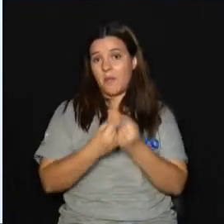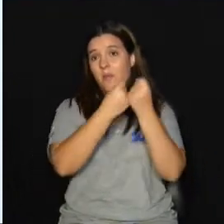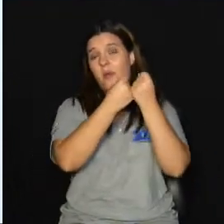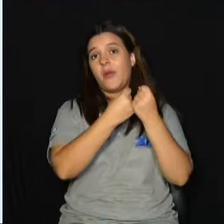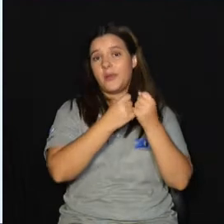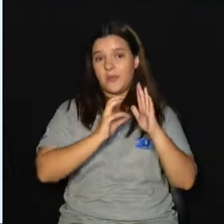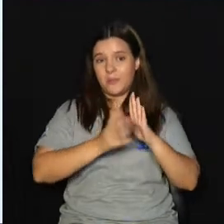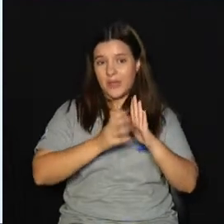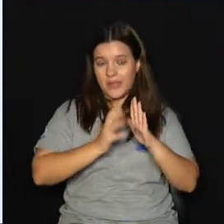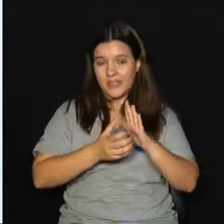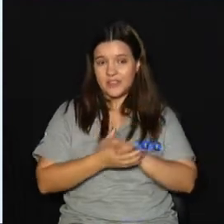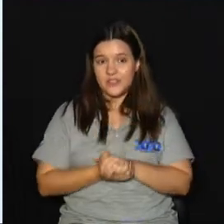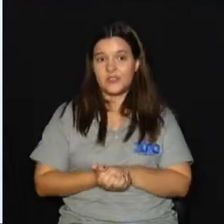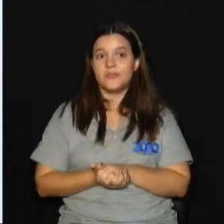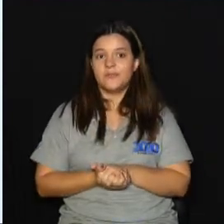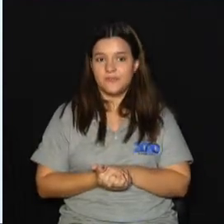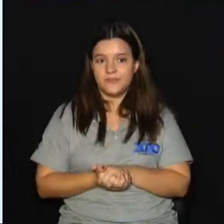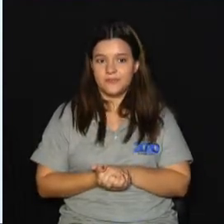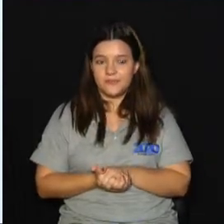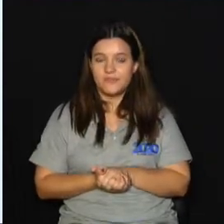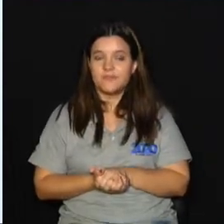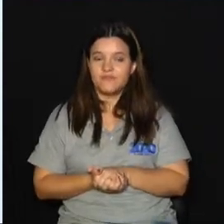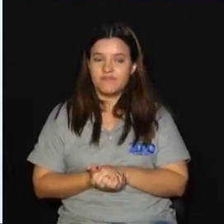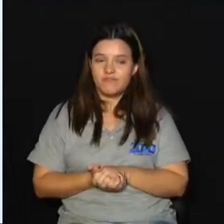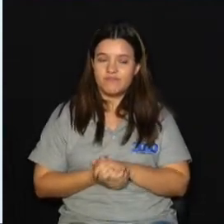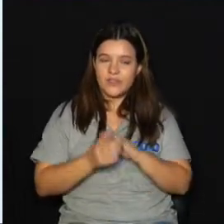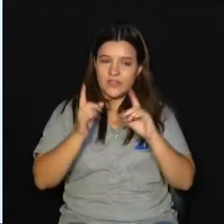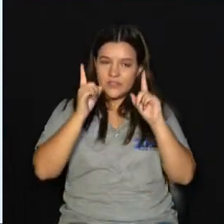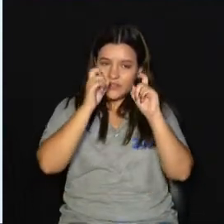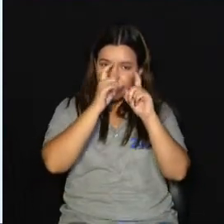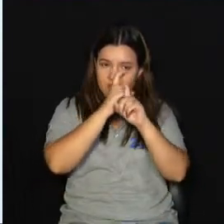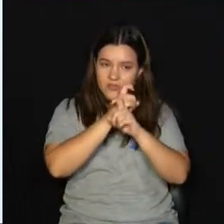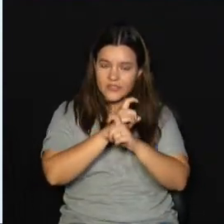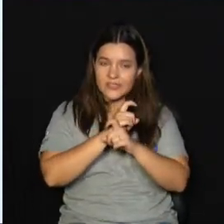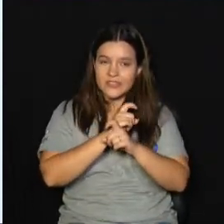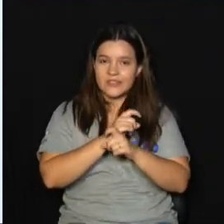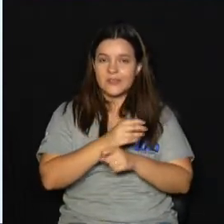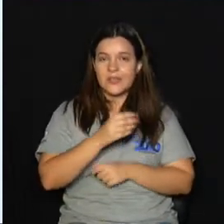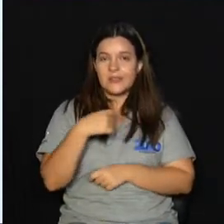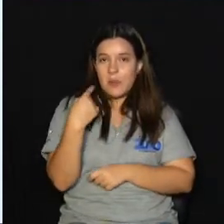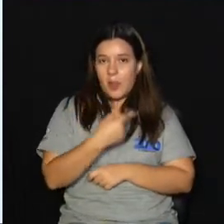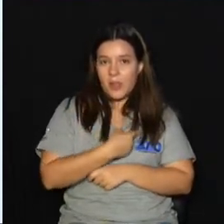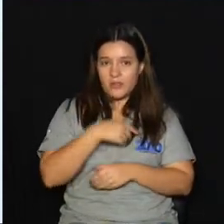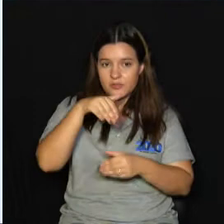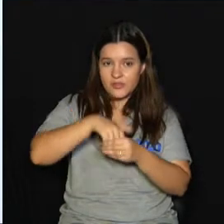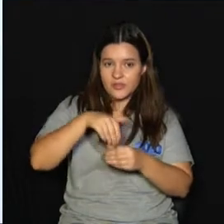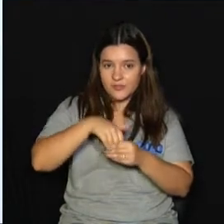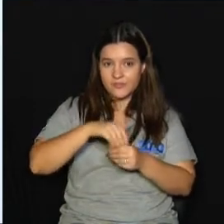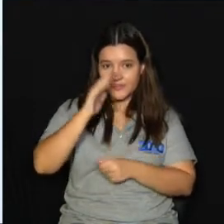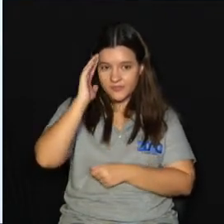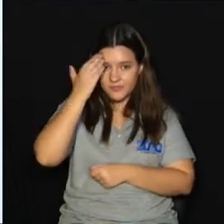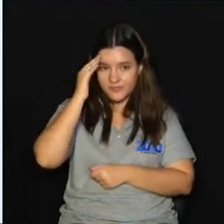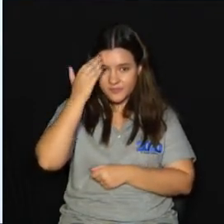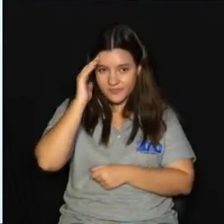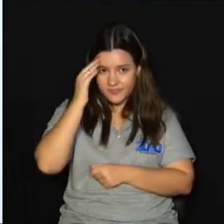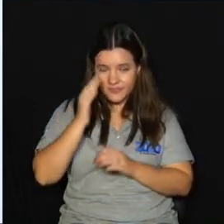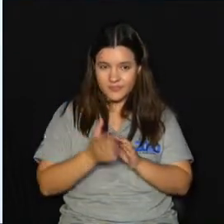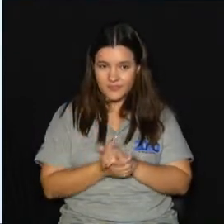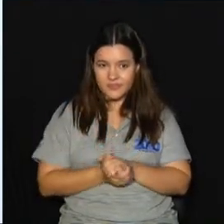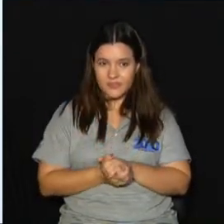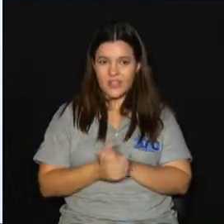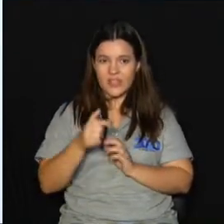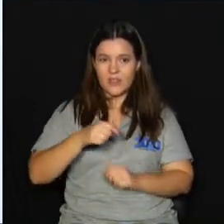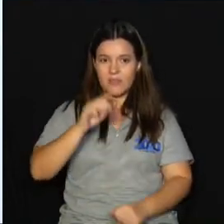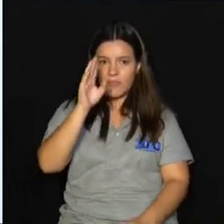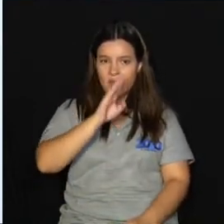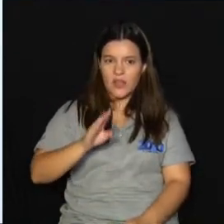a fragmentação é muito grande. Então, é difícil para o eleitorado fazer essa diferenciação se ele não tem uma preferência forte, né? E aqui a gente, no